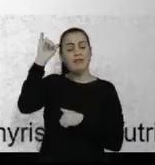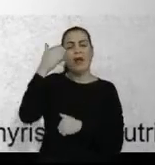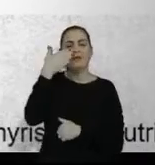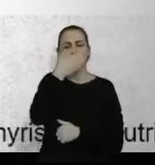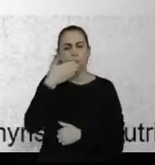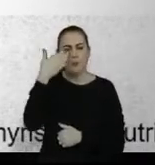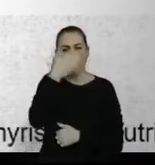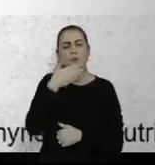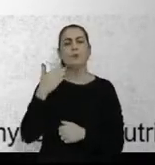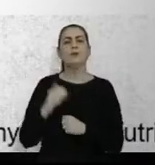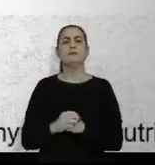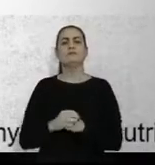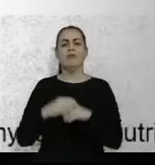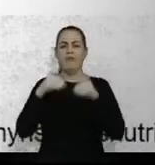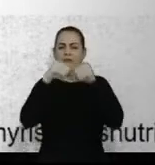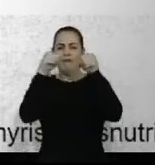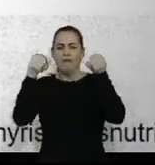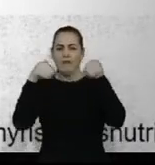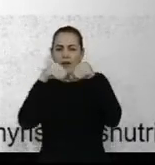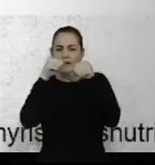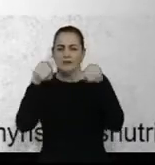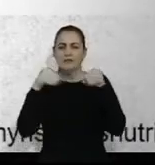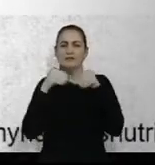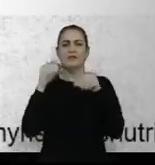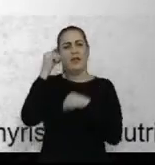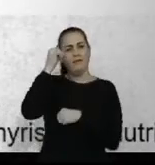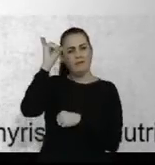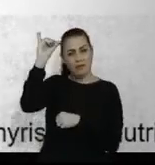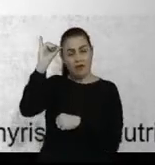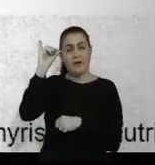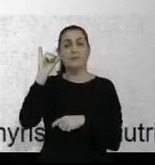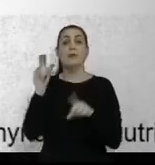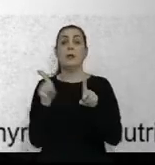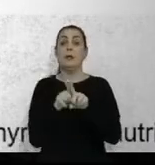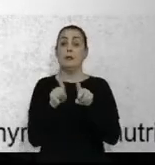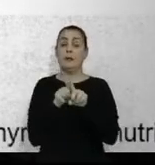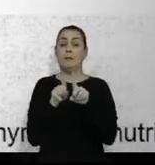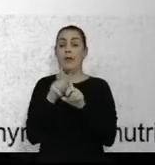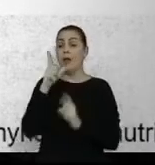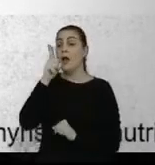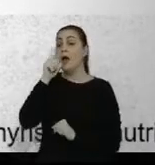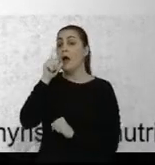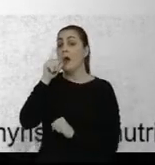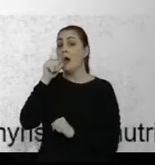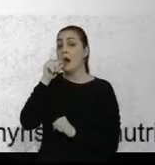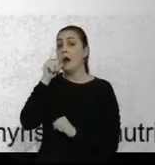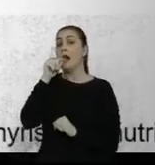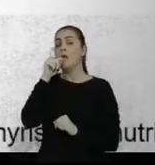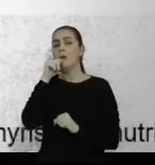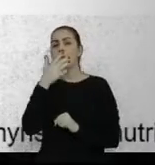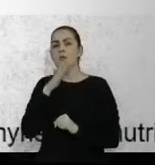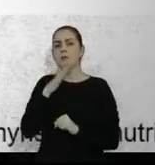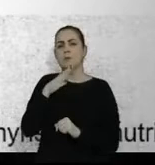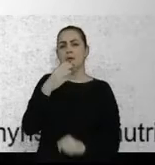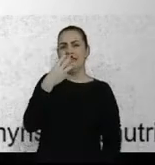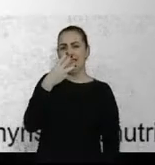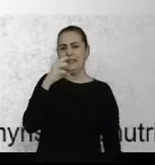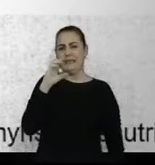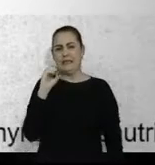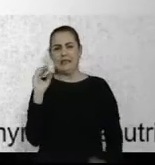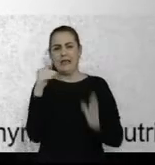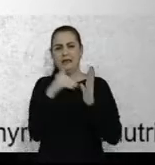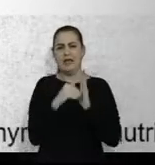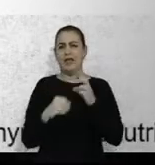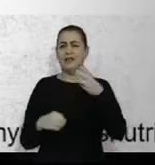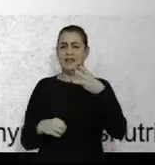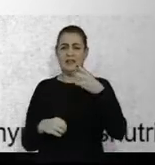farináceos e açúcares, né? Ajustar o consumo de água, então em torno de 30 a 35 ml por quilo por dia, distribuídos ao longo do dia. Então,